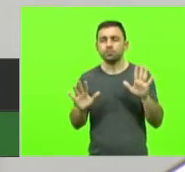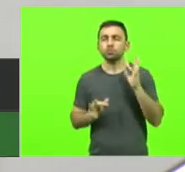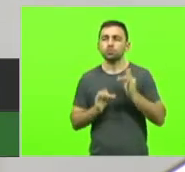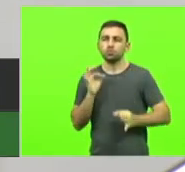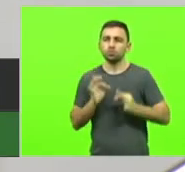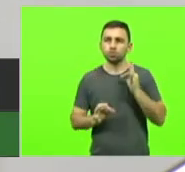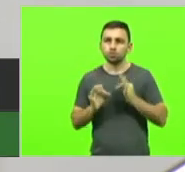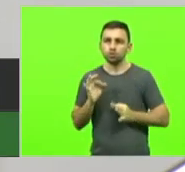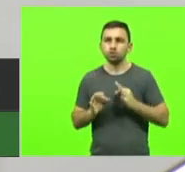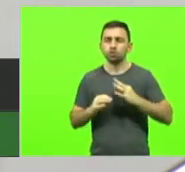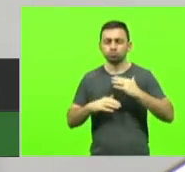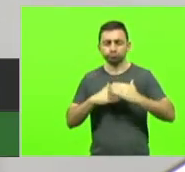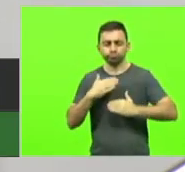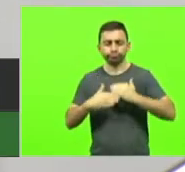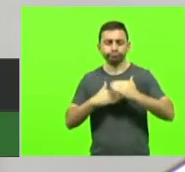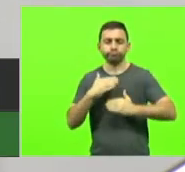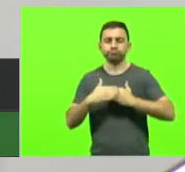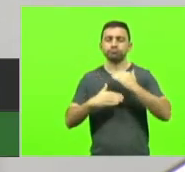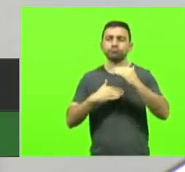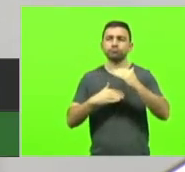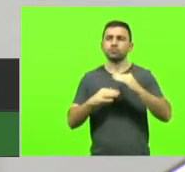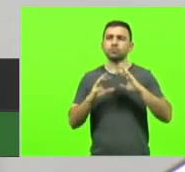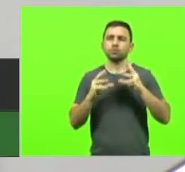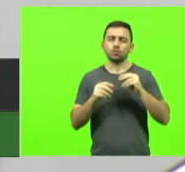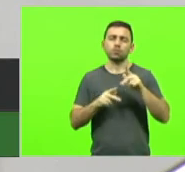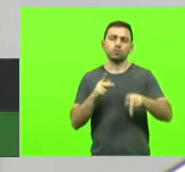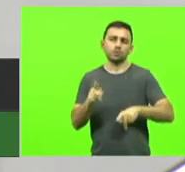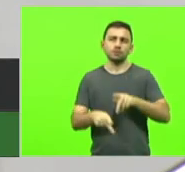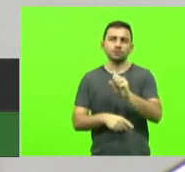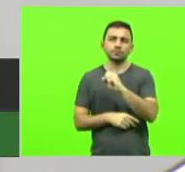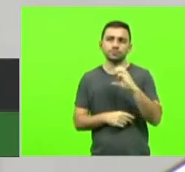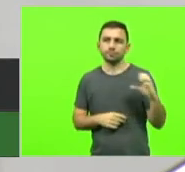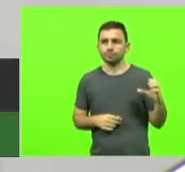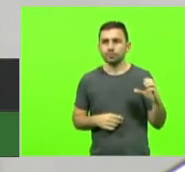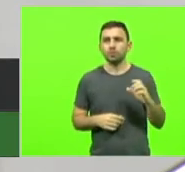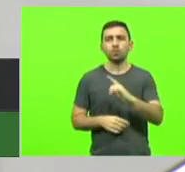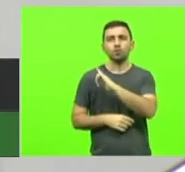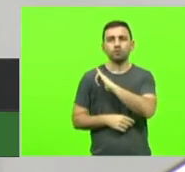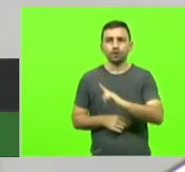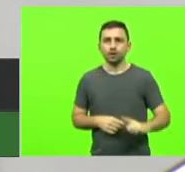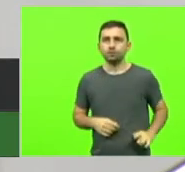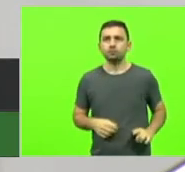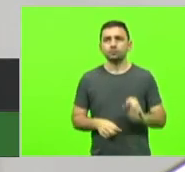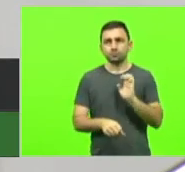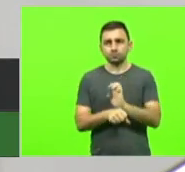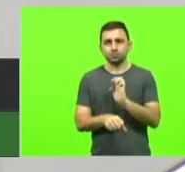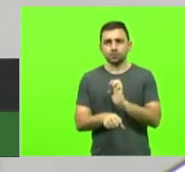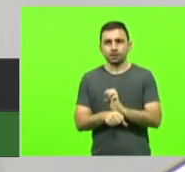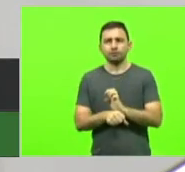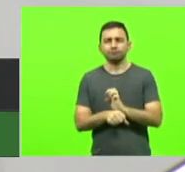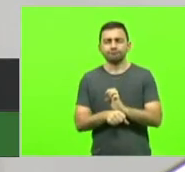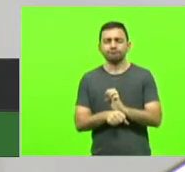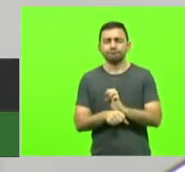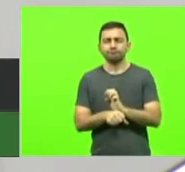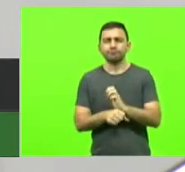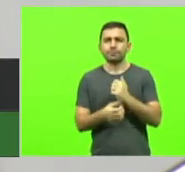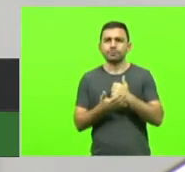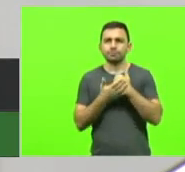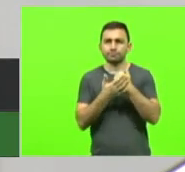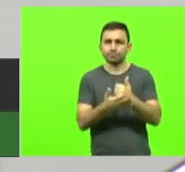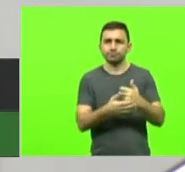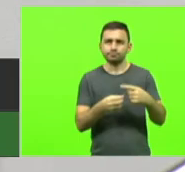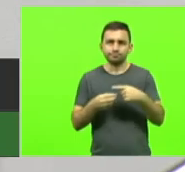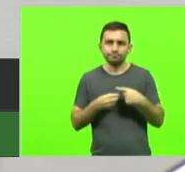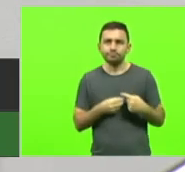e desenvolvimento para todos os catarinenses. E um governo do estado municipalista e que